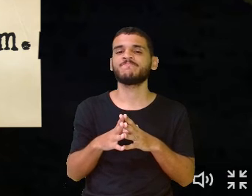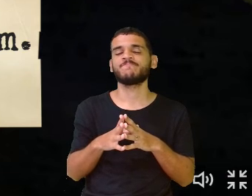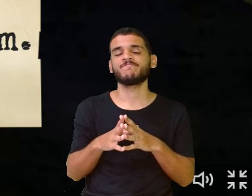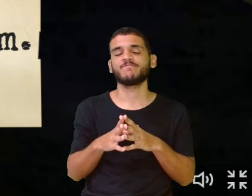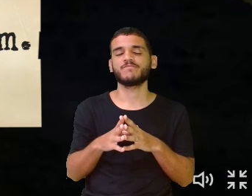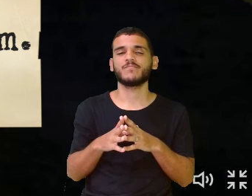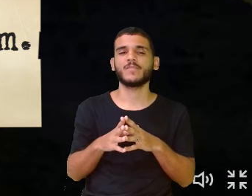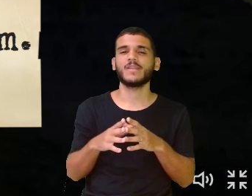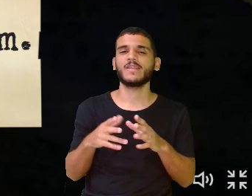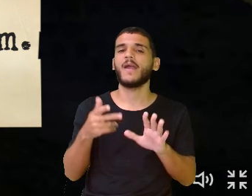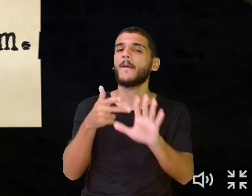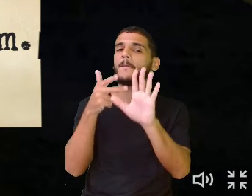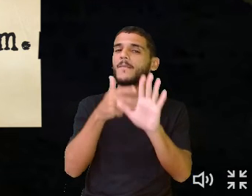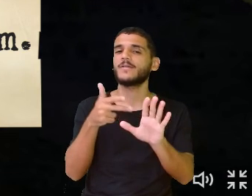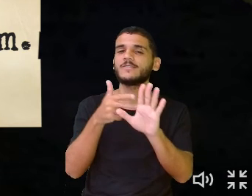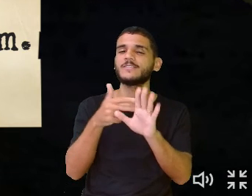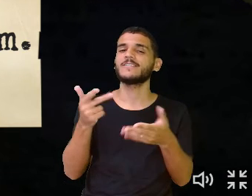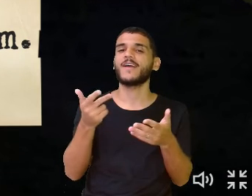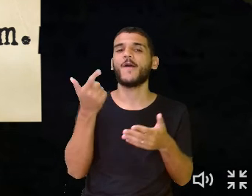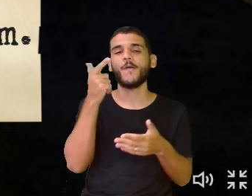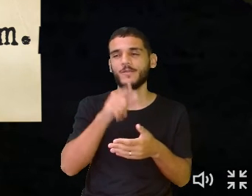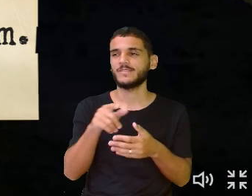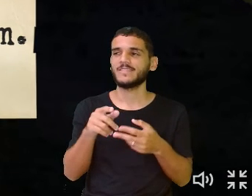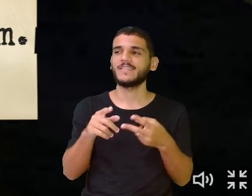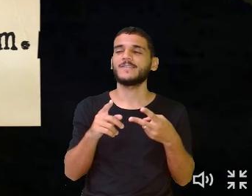aí, produção, será que a letra B de bola?